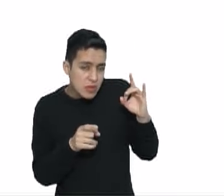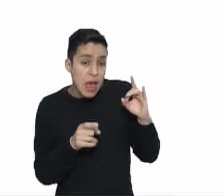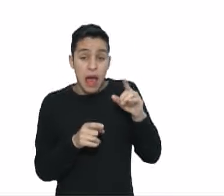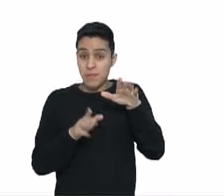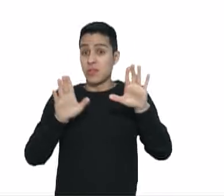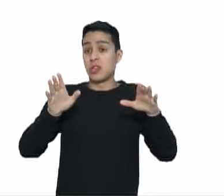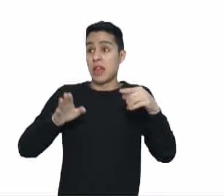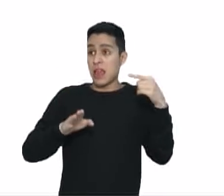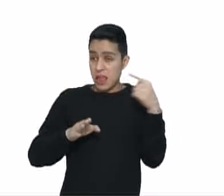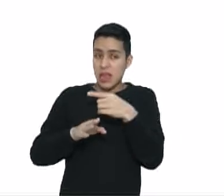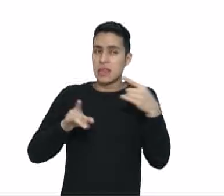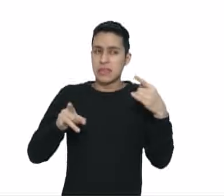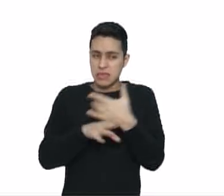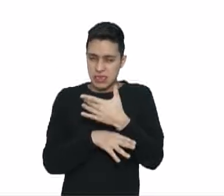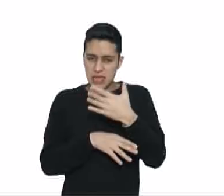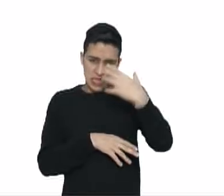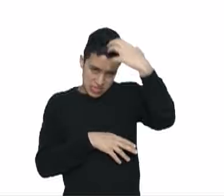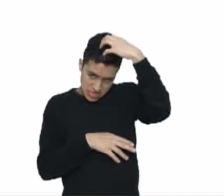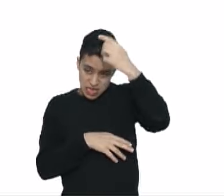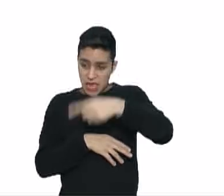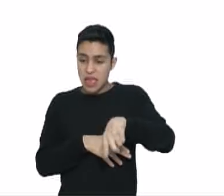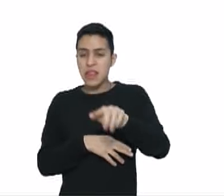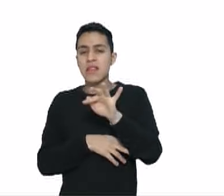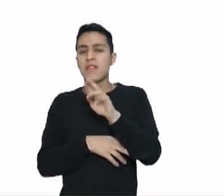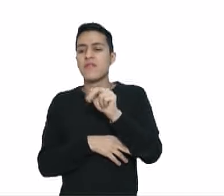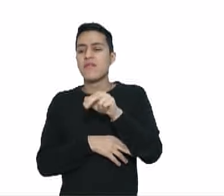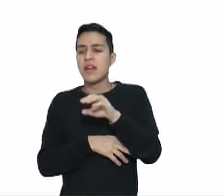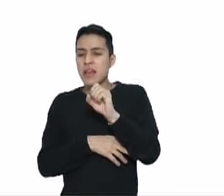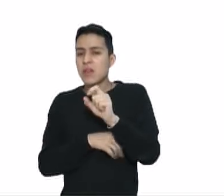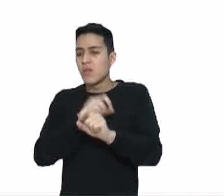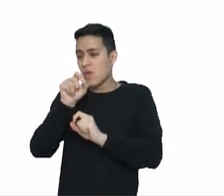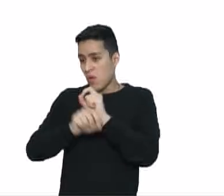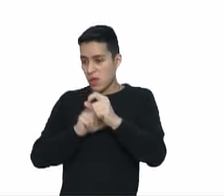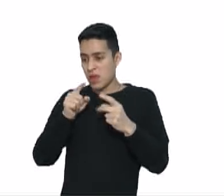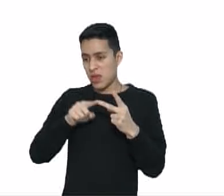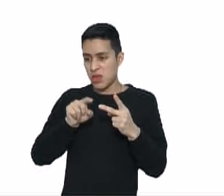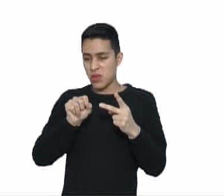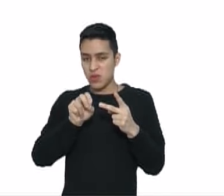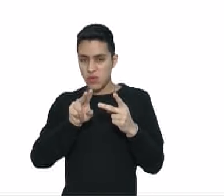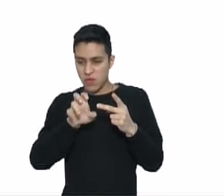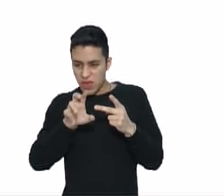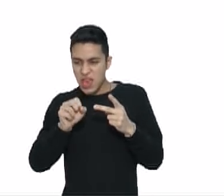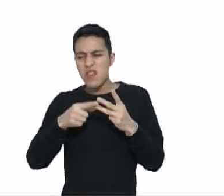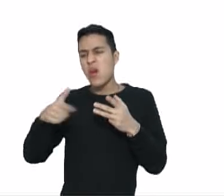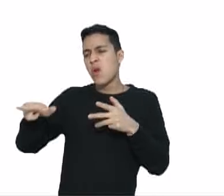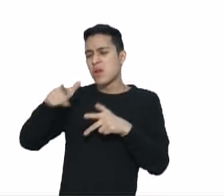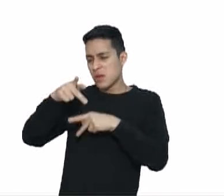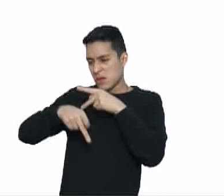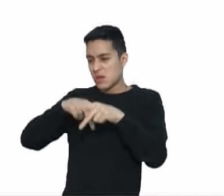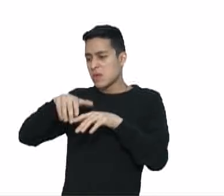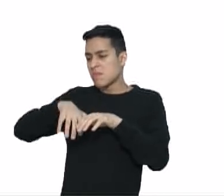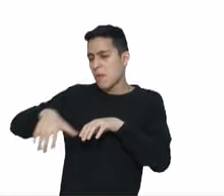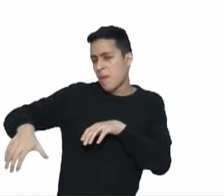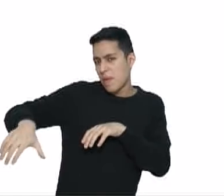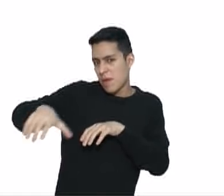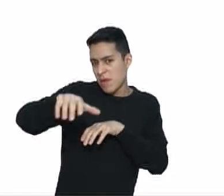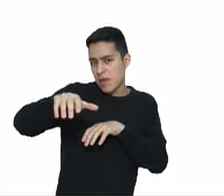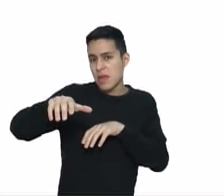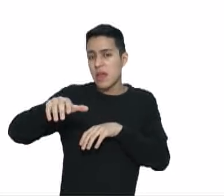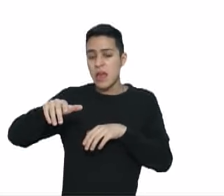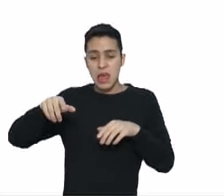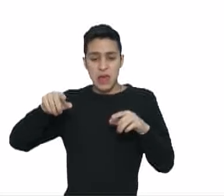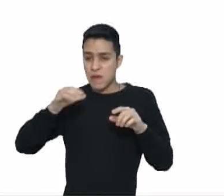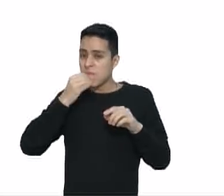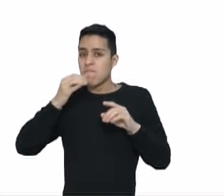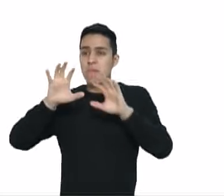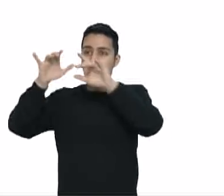e Sigiberto, reis dos francos, colocaram os suevos e outros povos nos locais de onde tinham saído os saxões. Então,